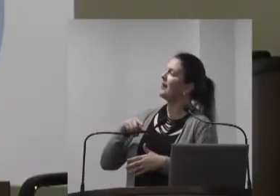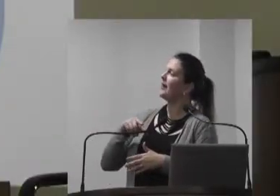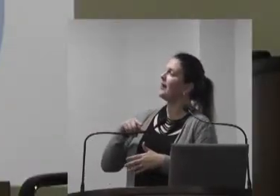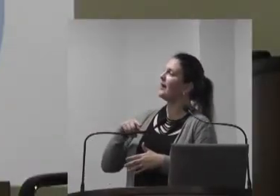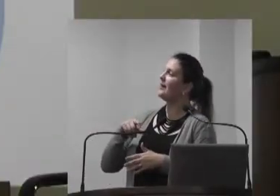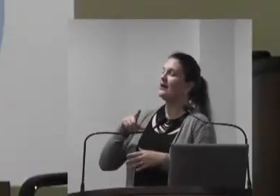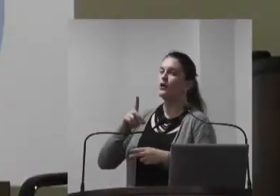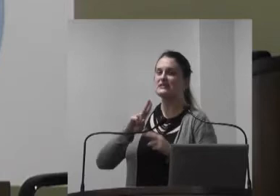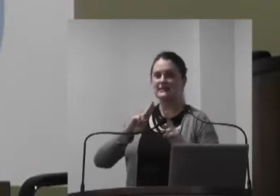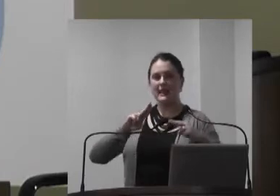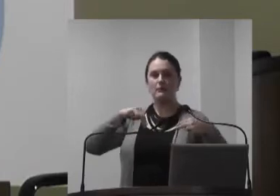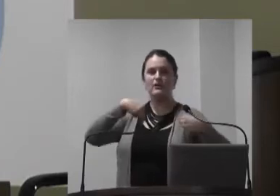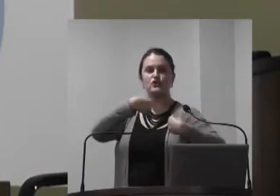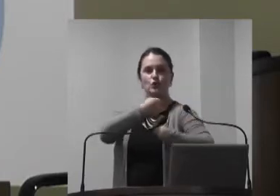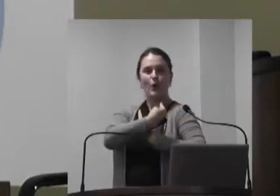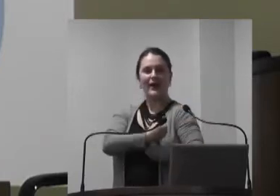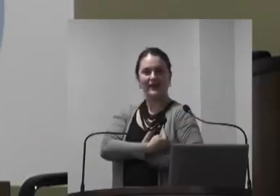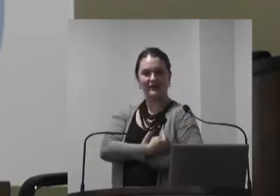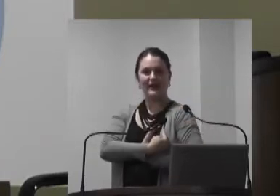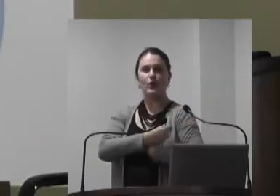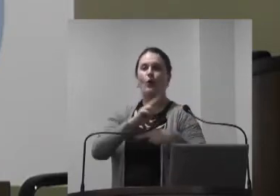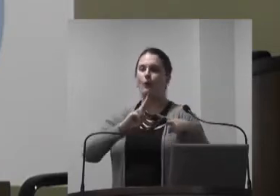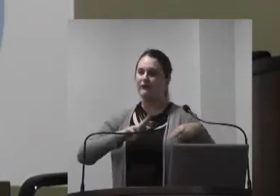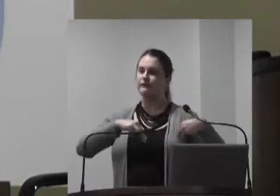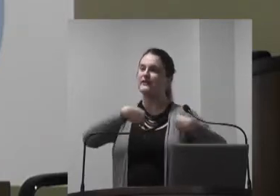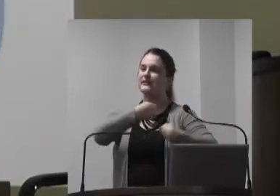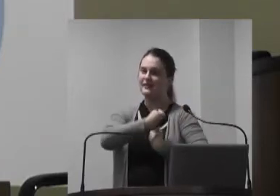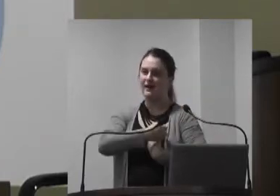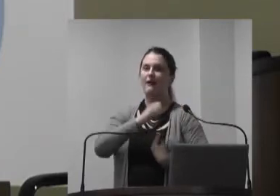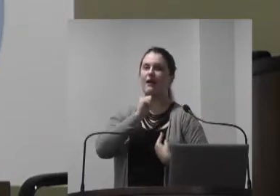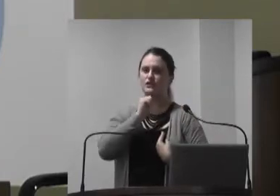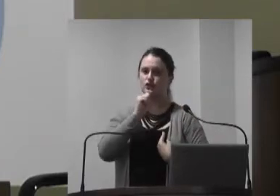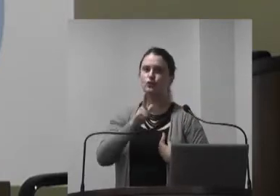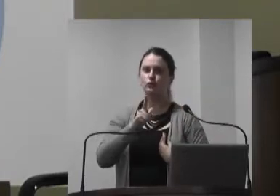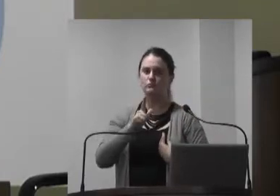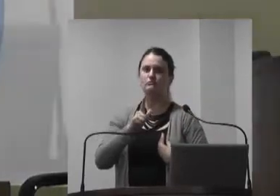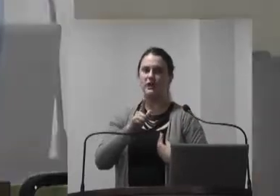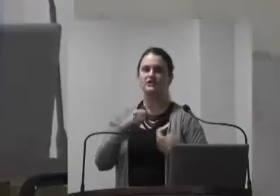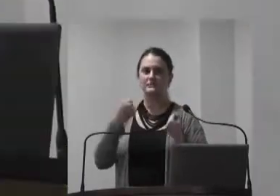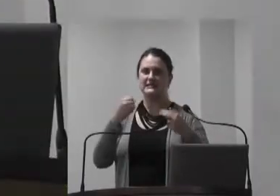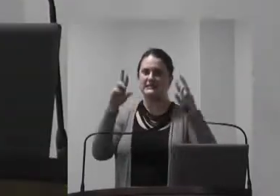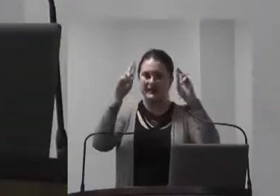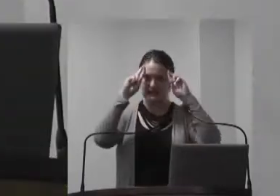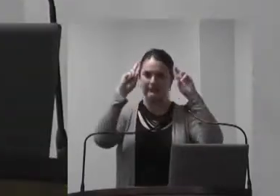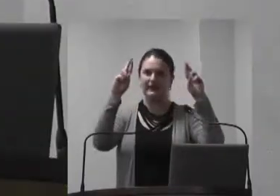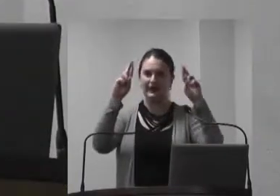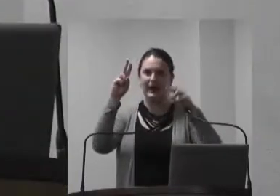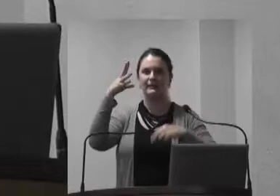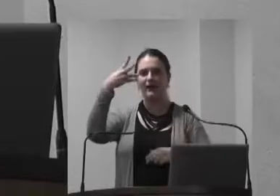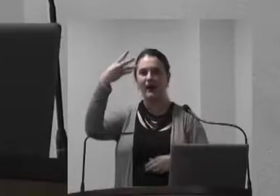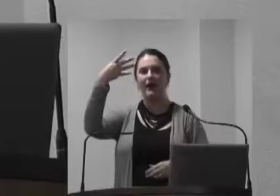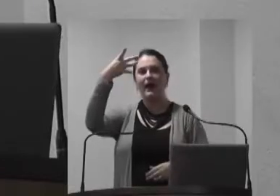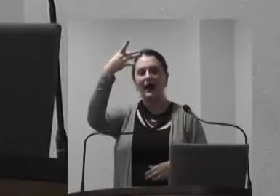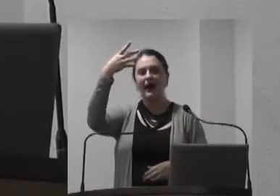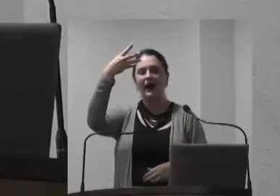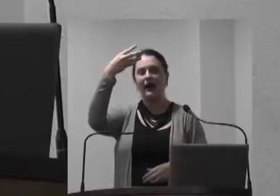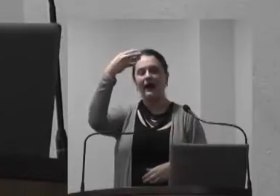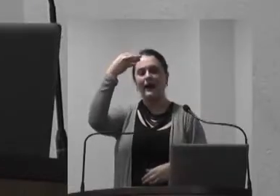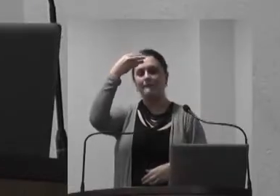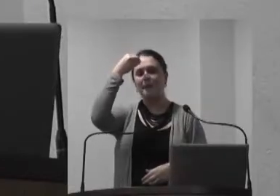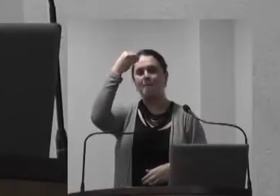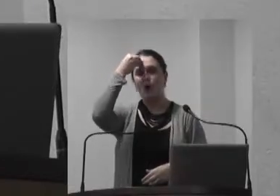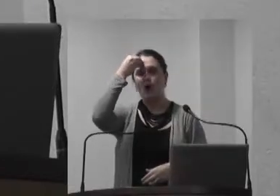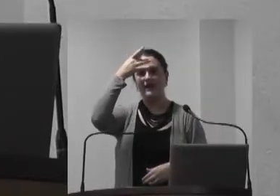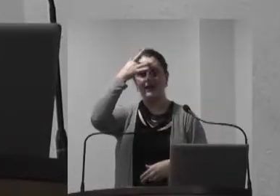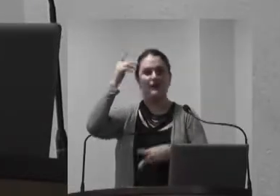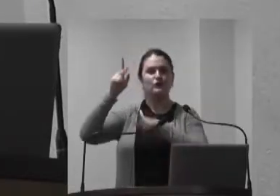tem o Setembro Azul ainda com a fita azul. A gente precisa respeitar, né,